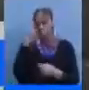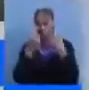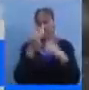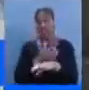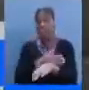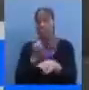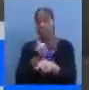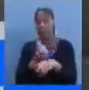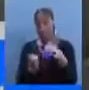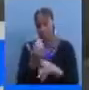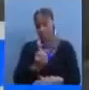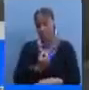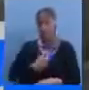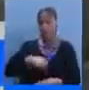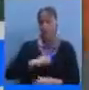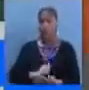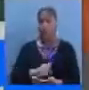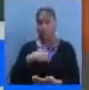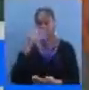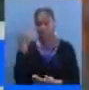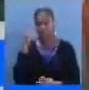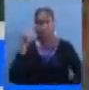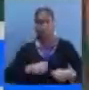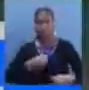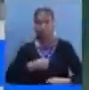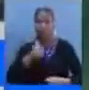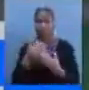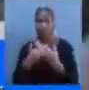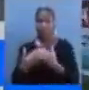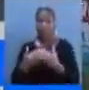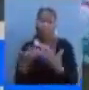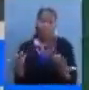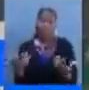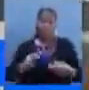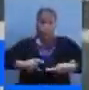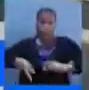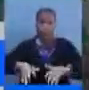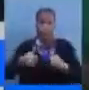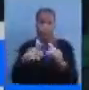Esta manhã manifestaram seu descontentamento em frente à Câmara Municipal da Praia.